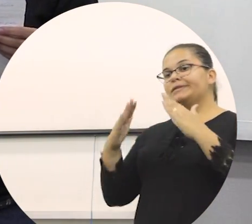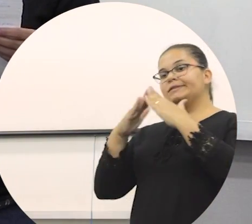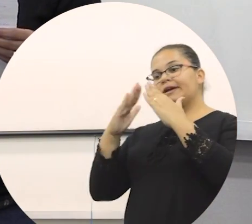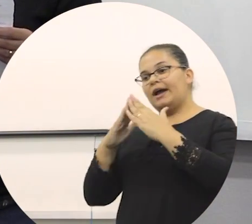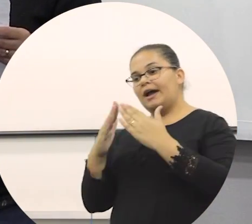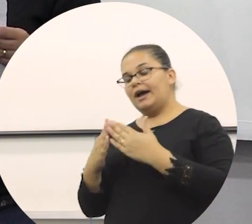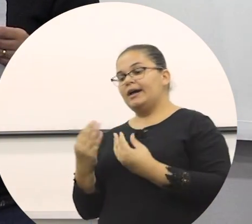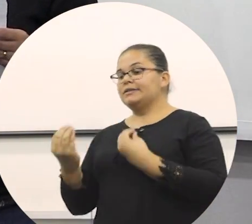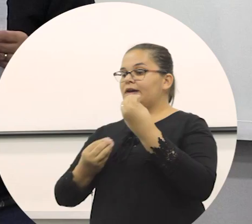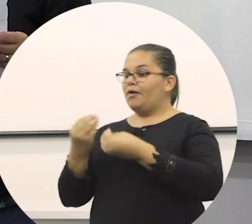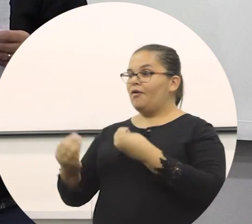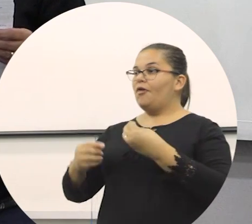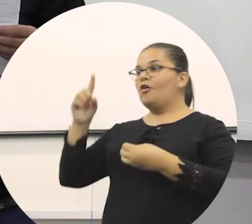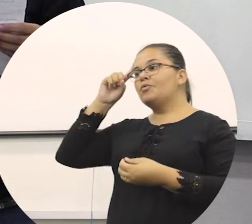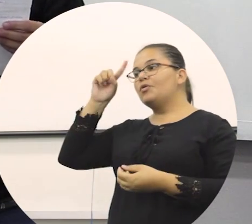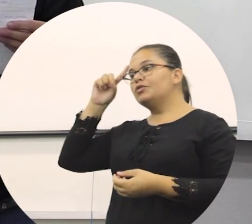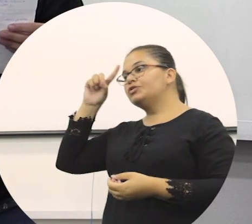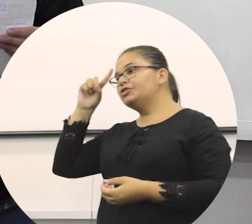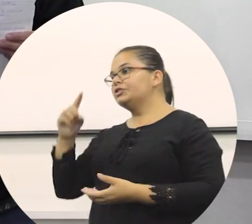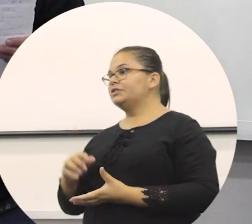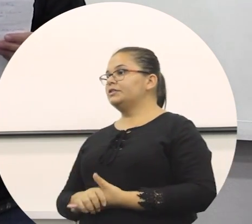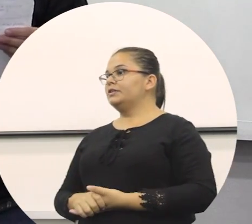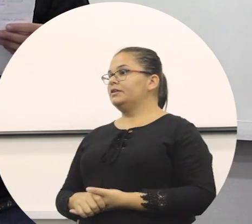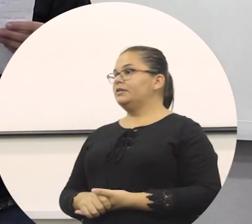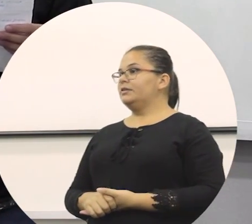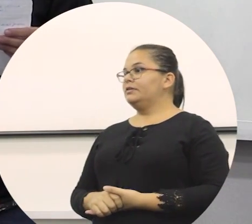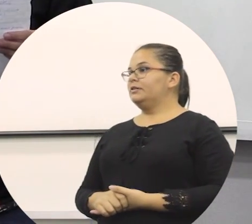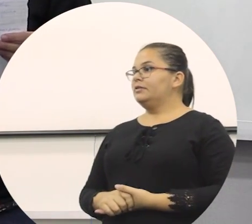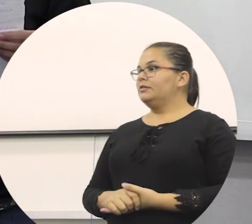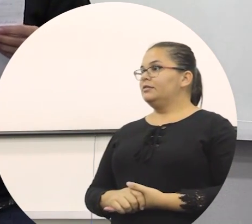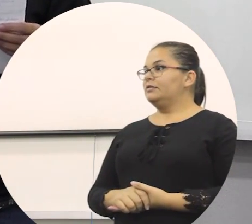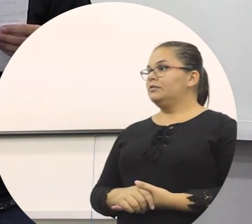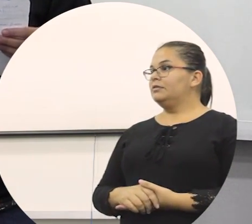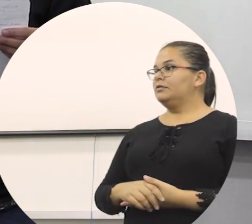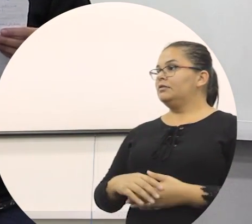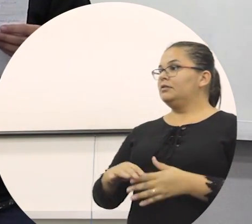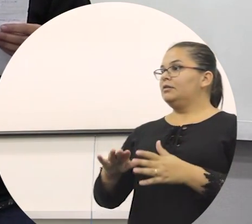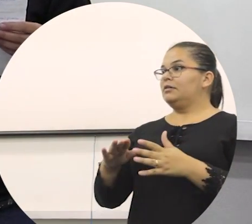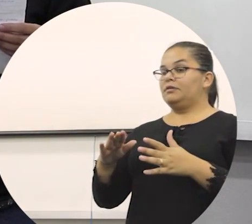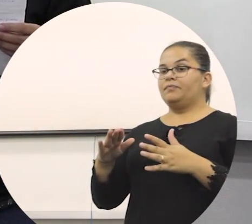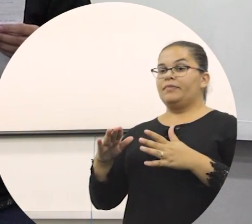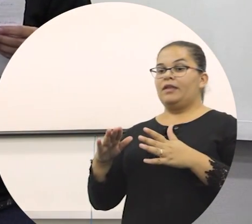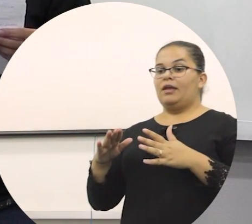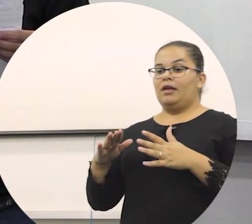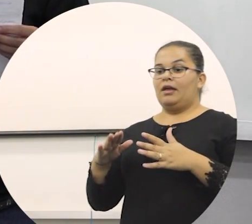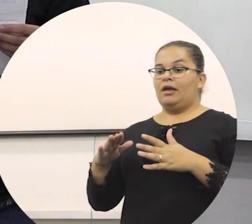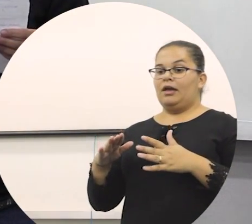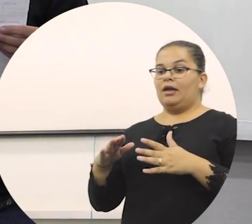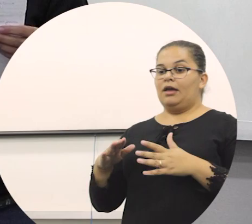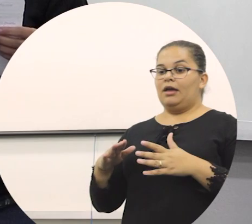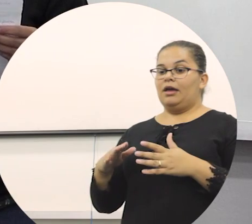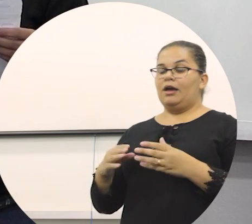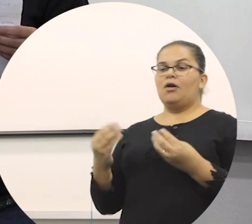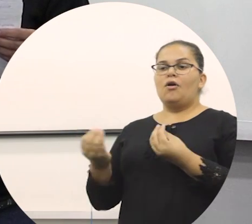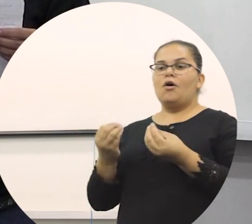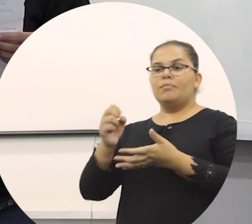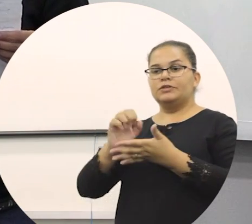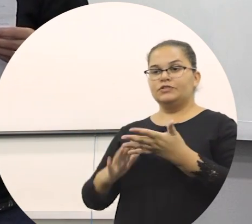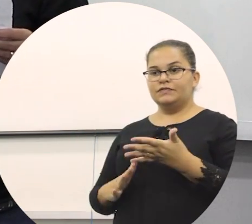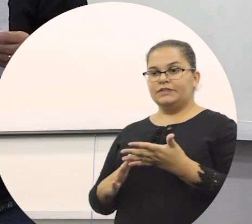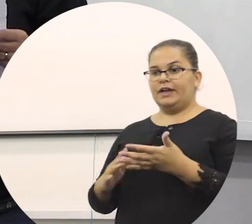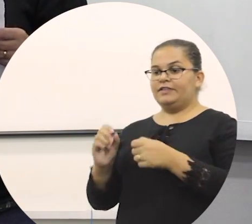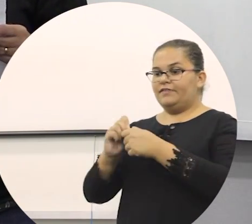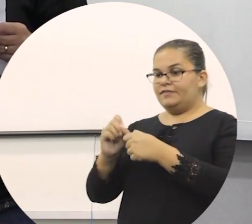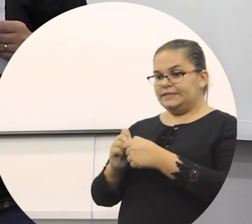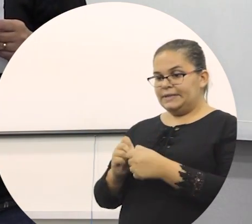atividades de calendário, de vocabulário, caderno que vai para casa, do registro. Então, que atividade a gente vai fazer para melhorar essa